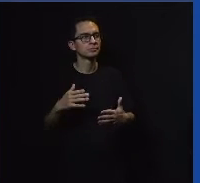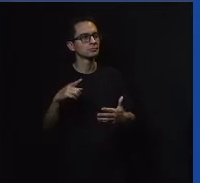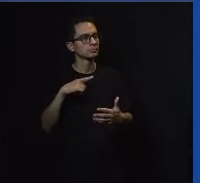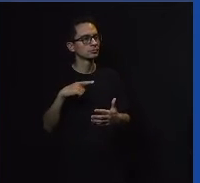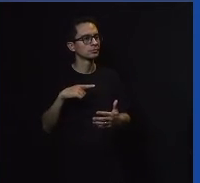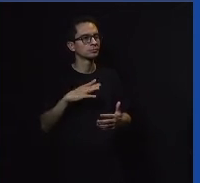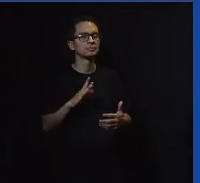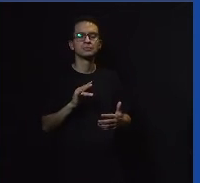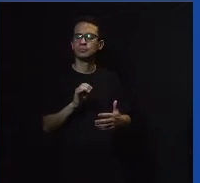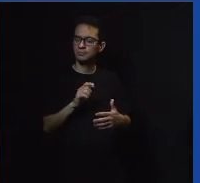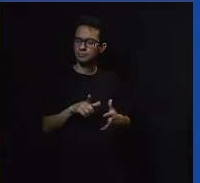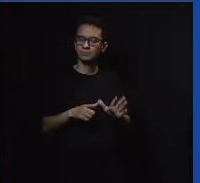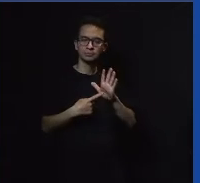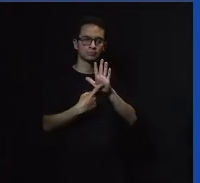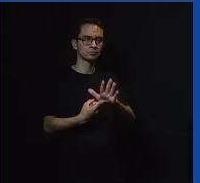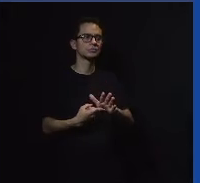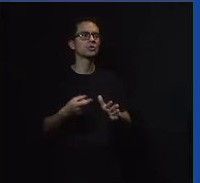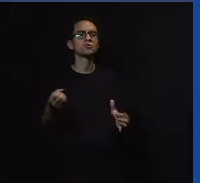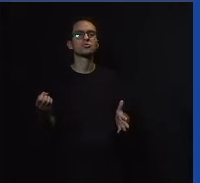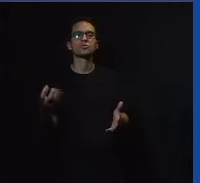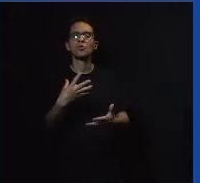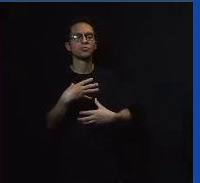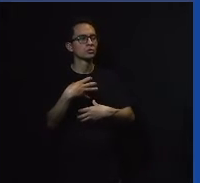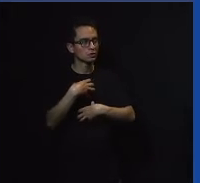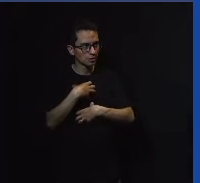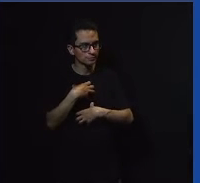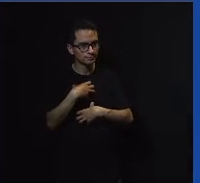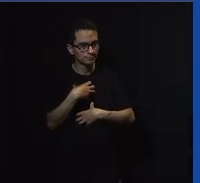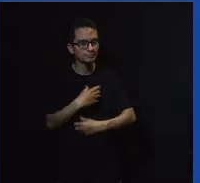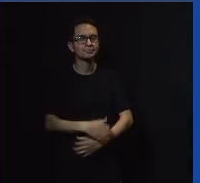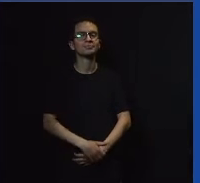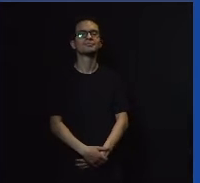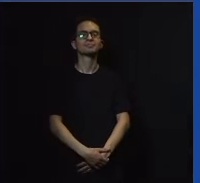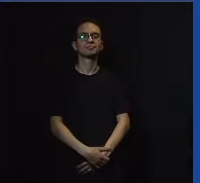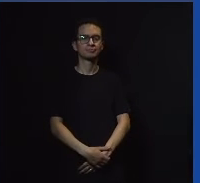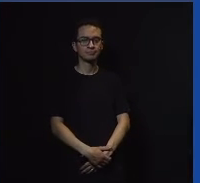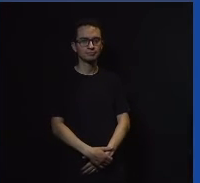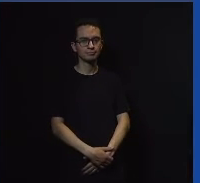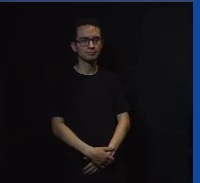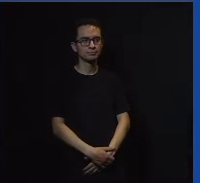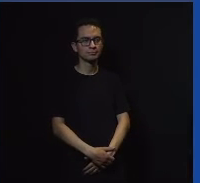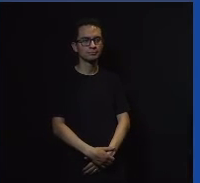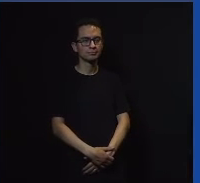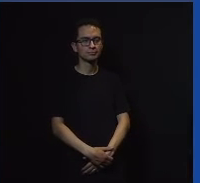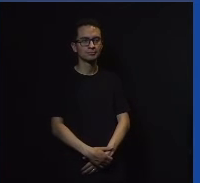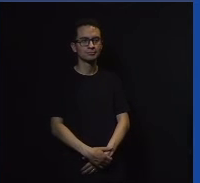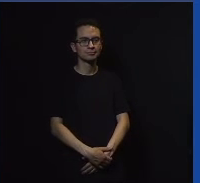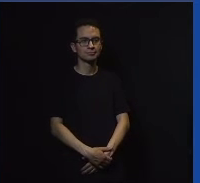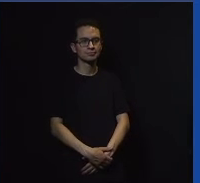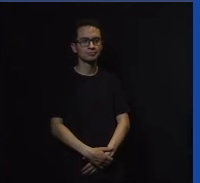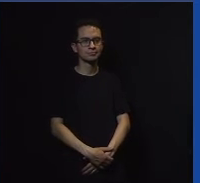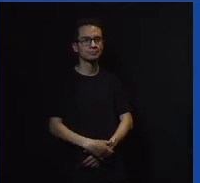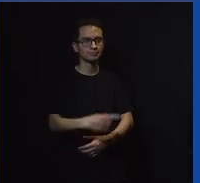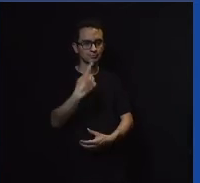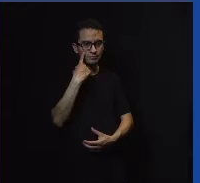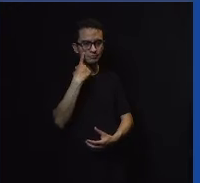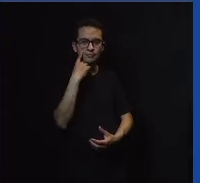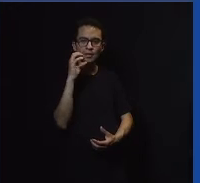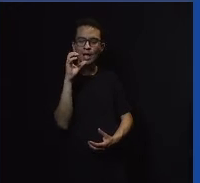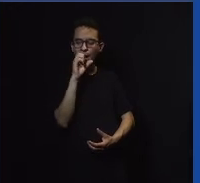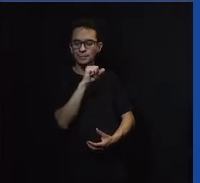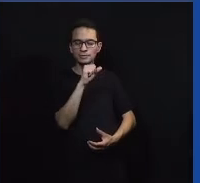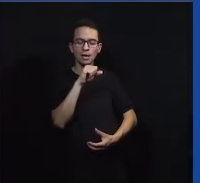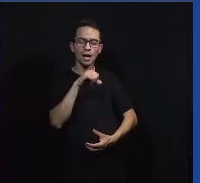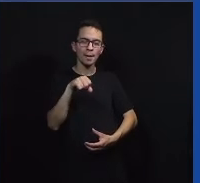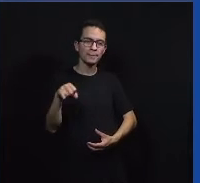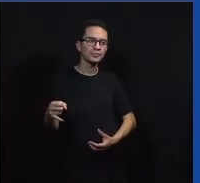através desses novos meios, né? Acho que só emendando aqui, uma das